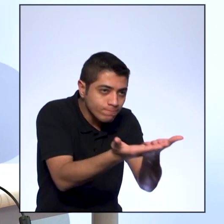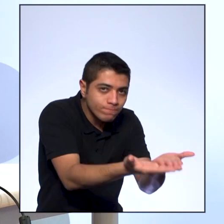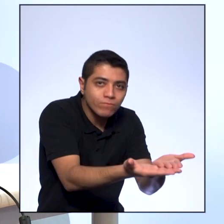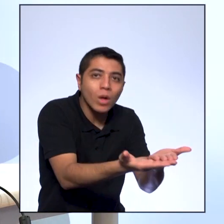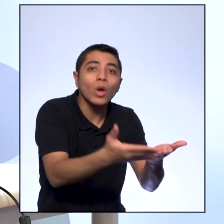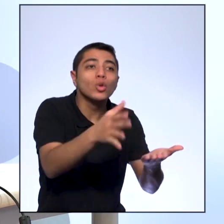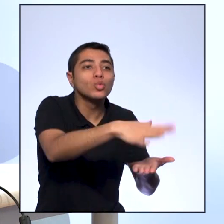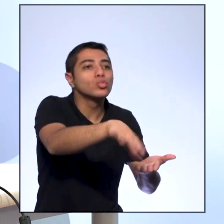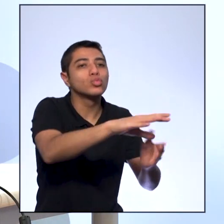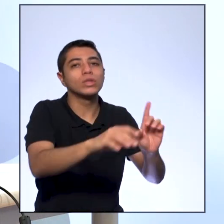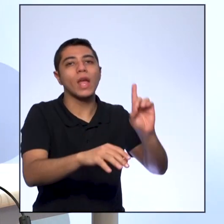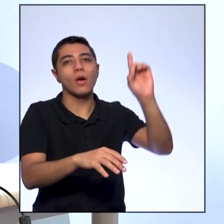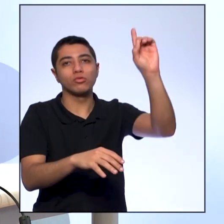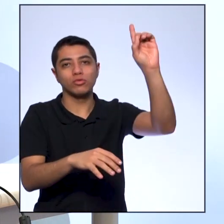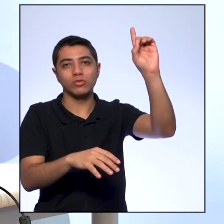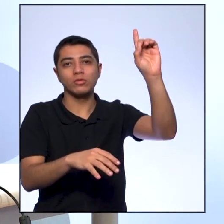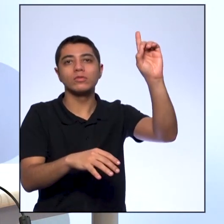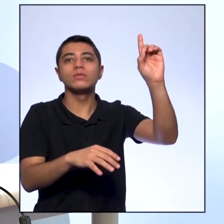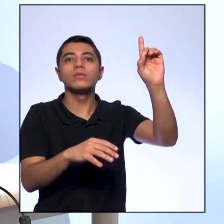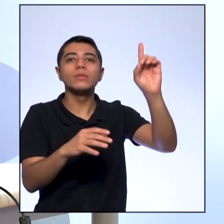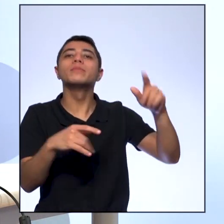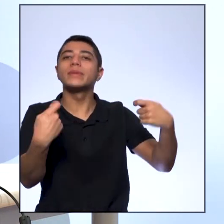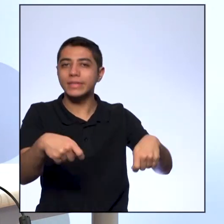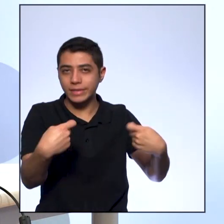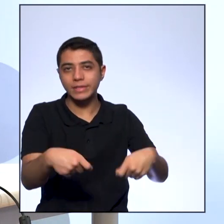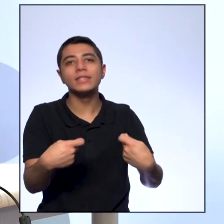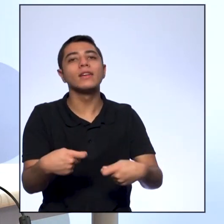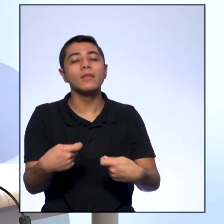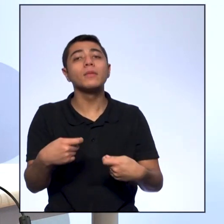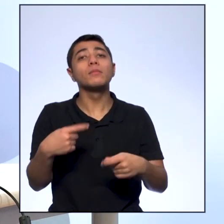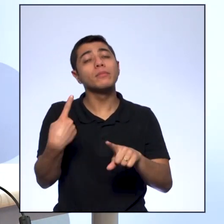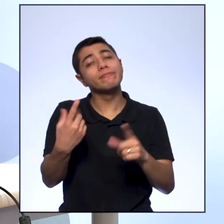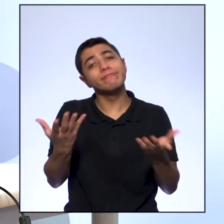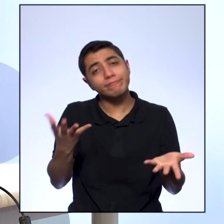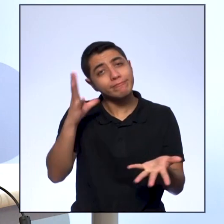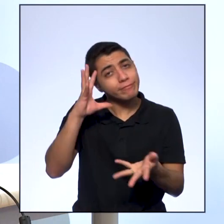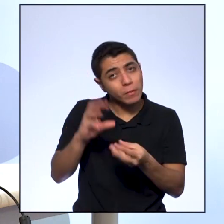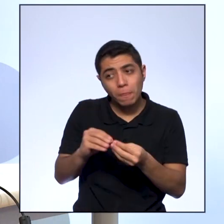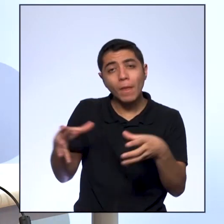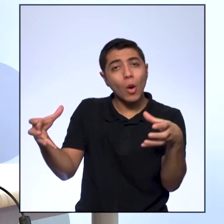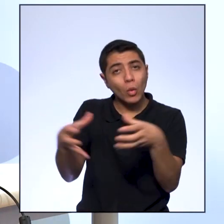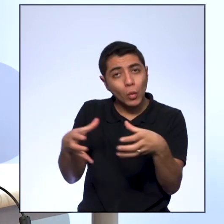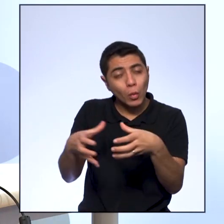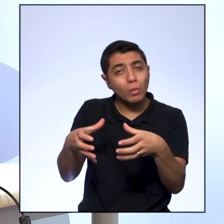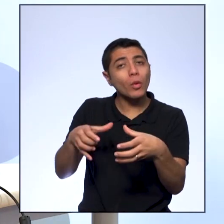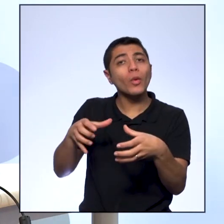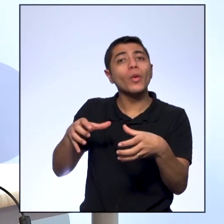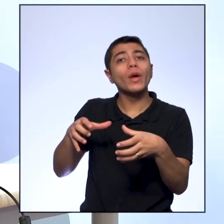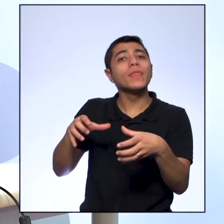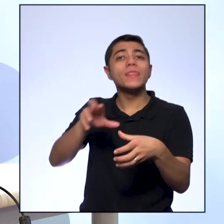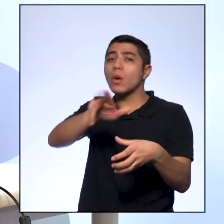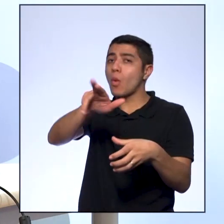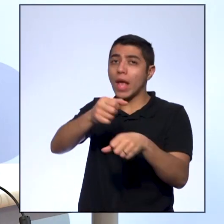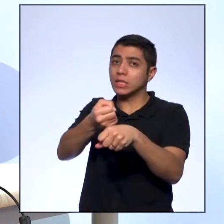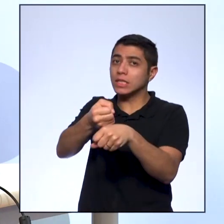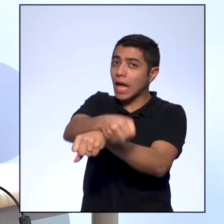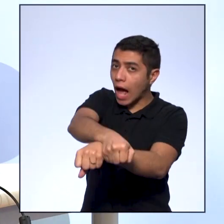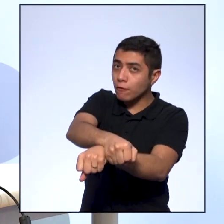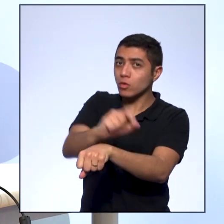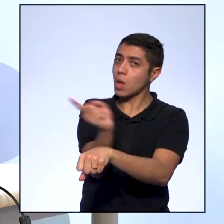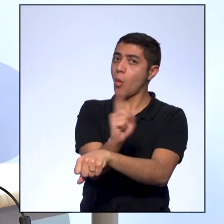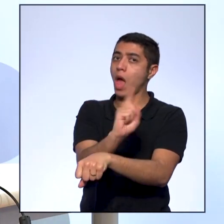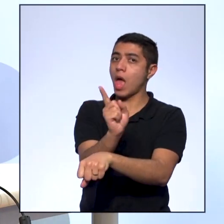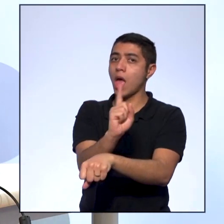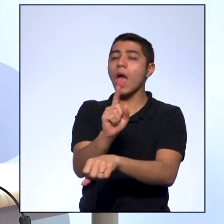servidão coletiva, né? É o que caracteriza que eles não eram escravizados, eles poderiam ficar com uma parte da produção, mas a maior parte